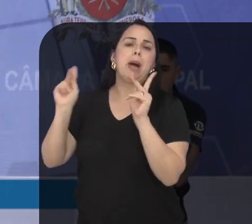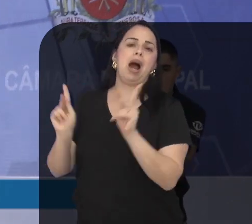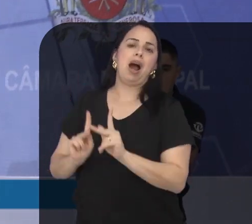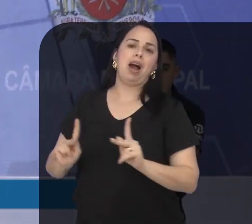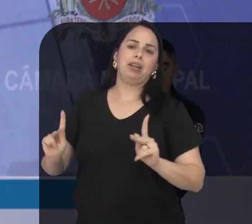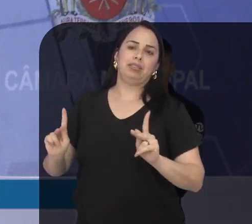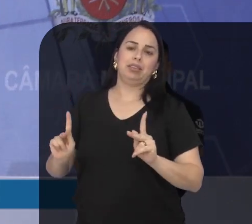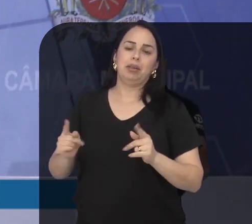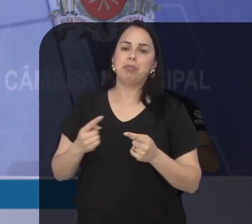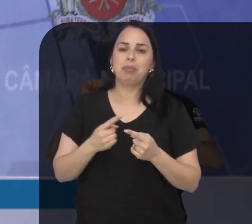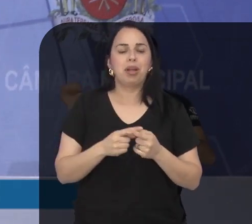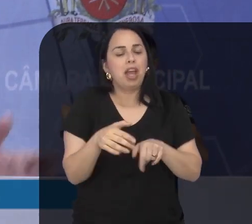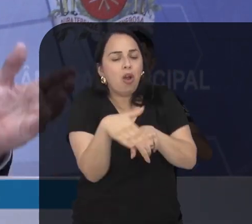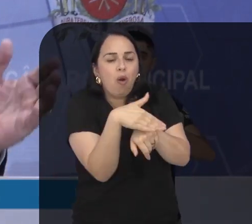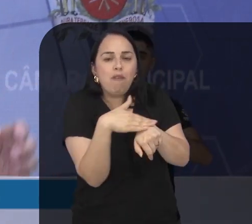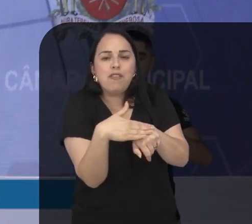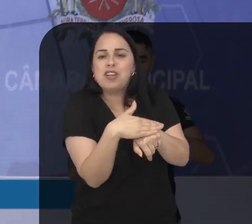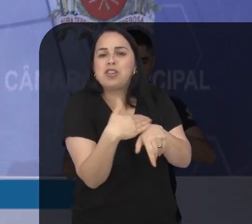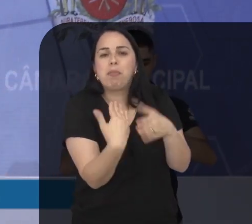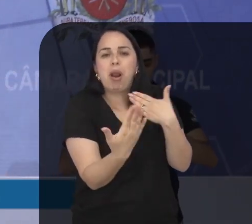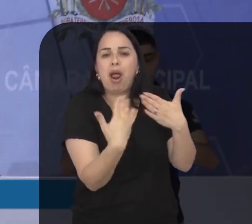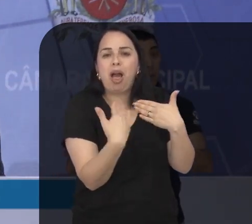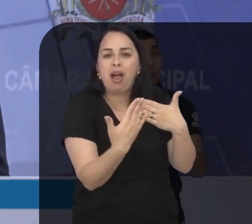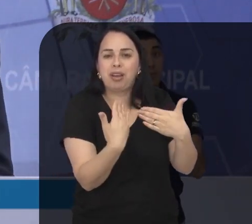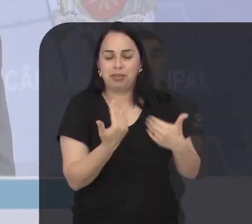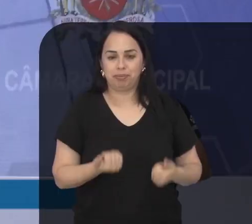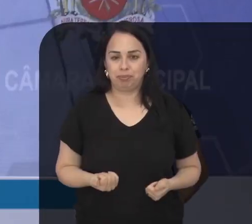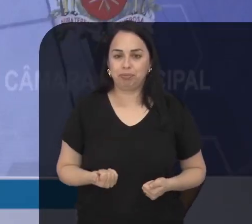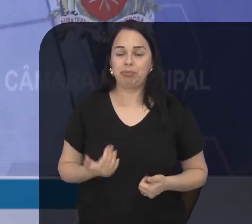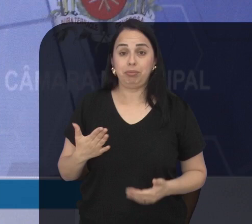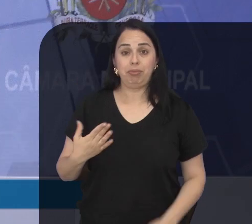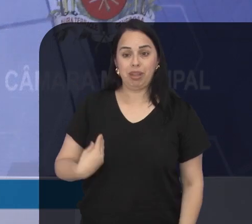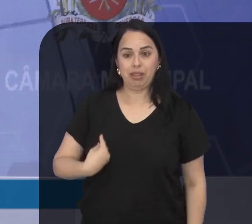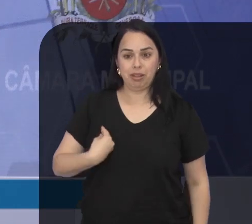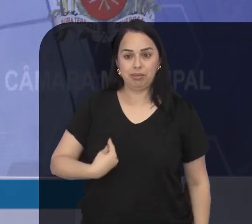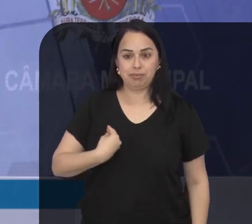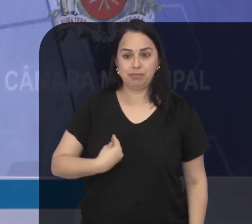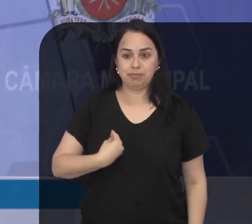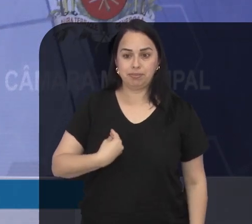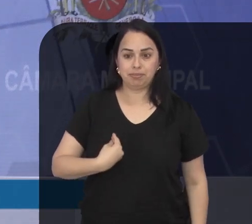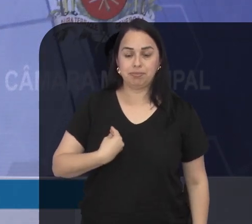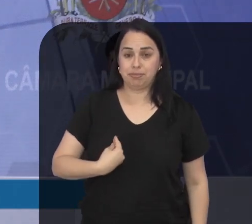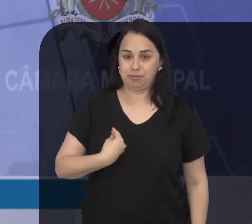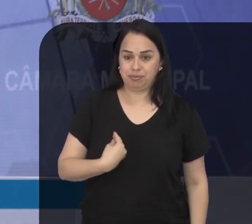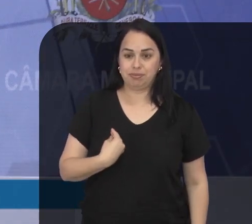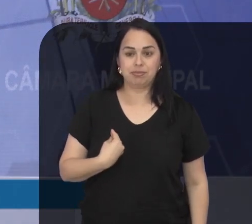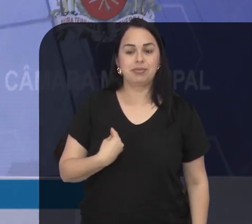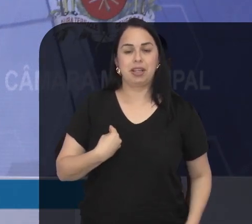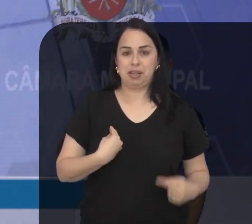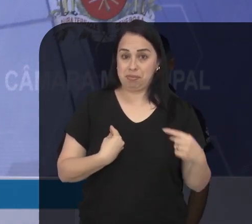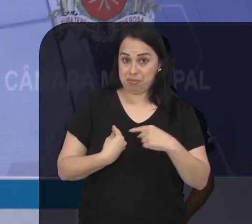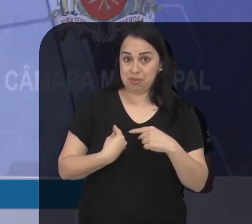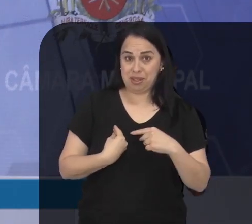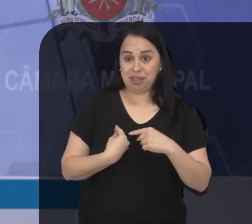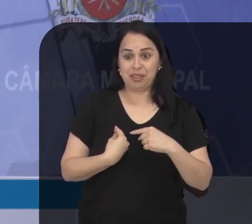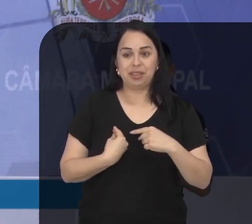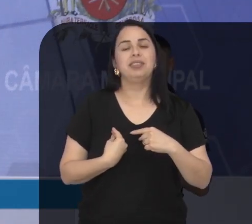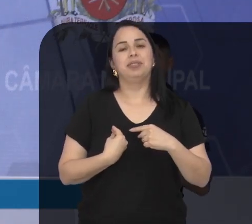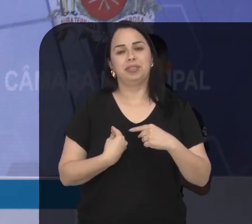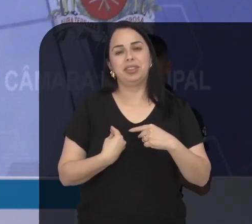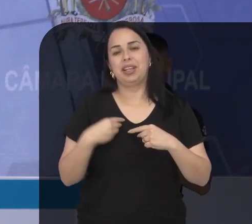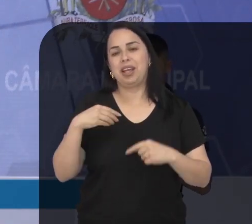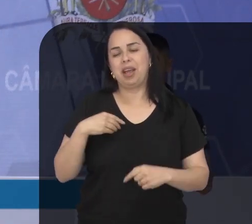transformado, simplesmente por conversar com ele? Na maratona da vida, o que vale são as marcas